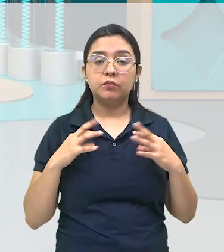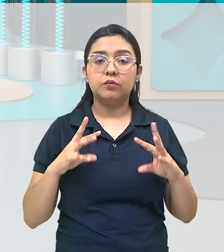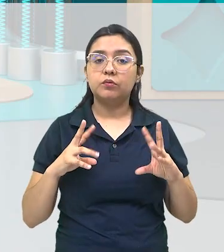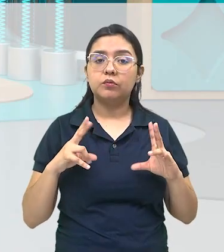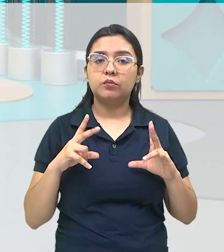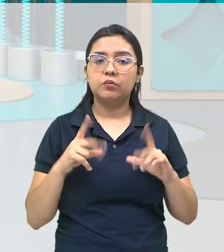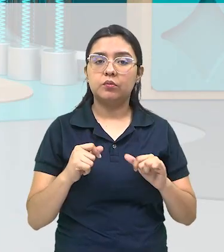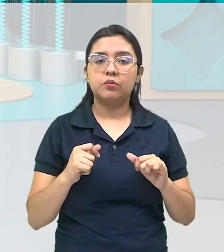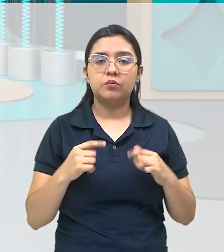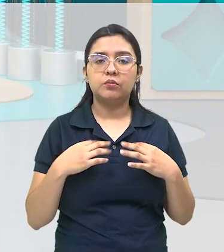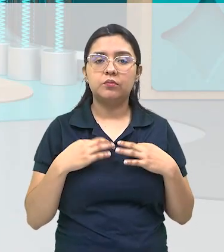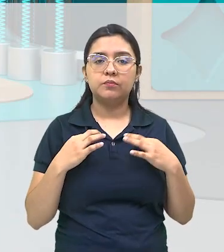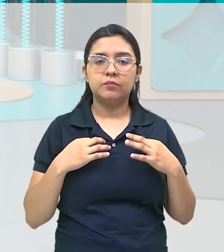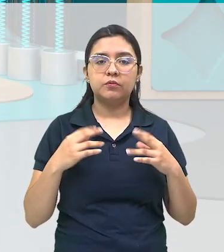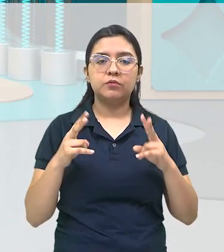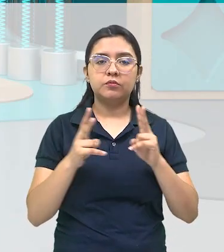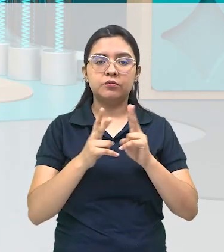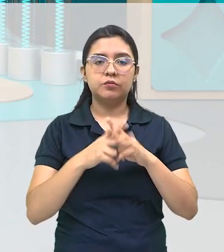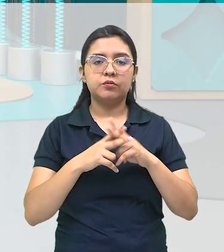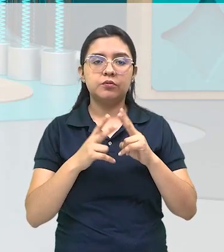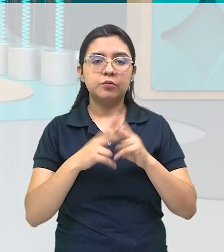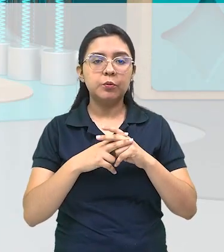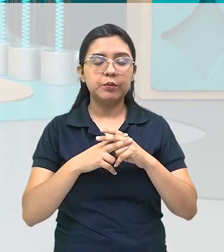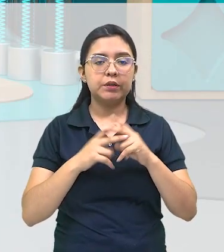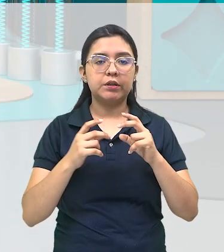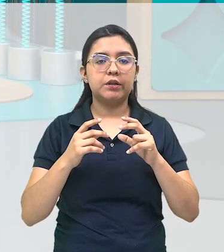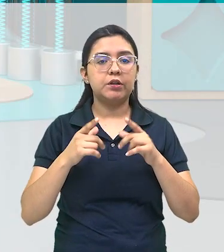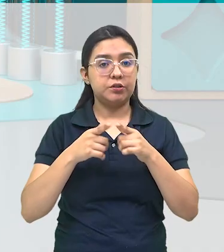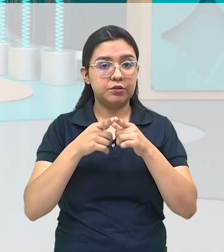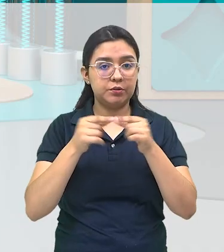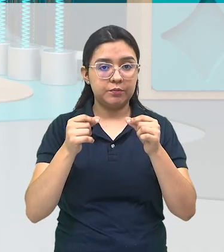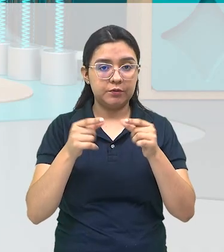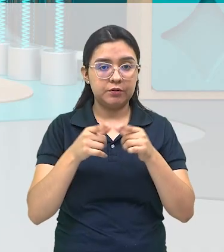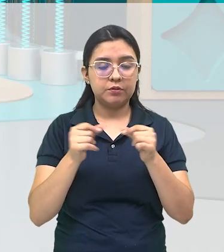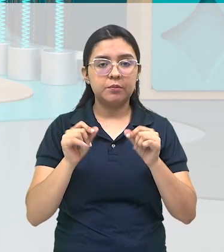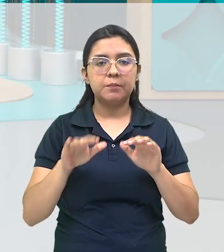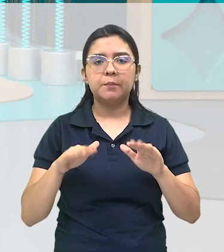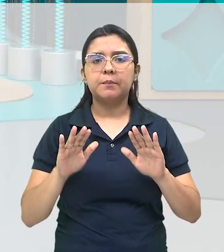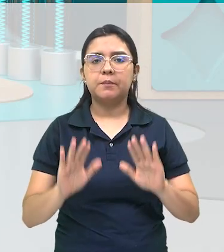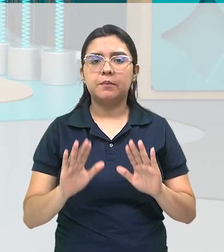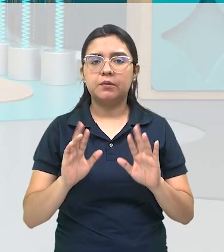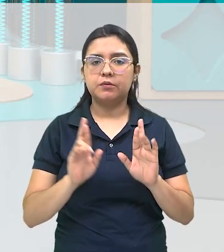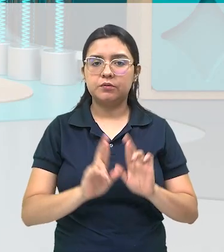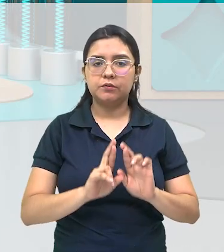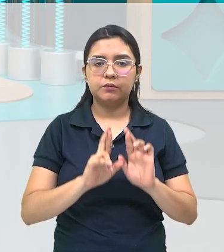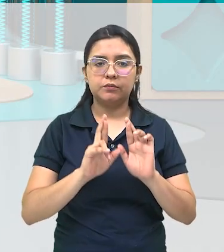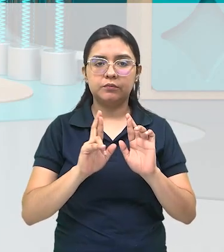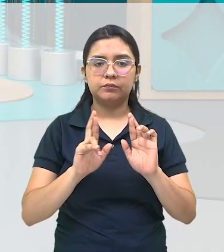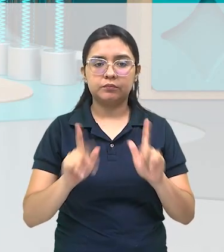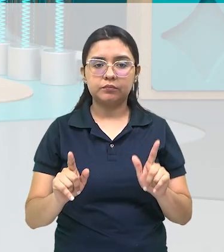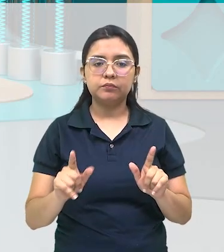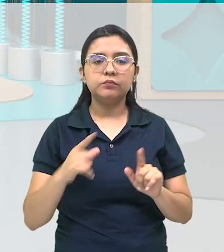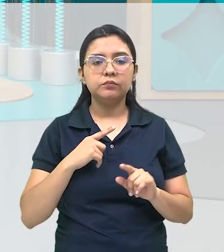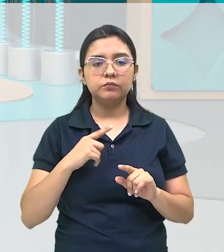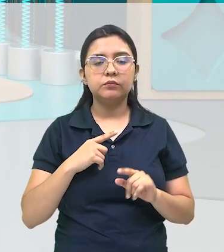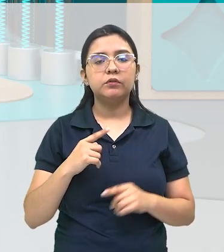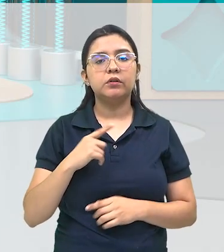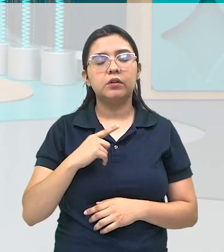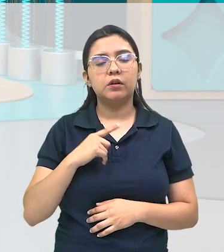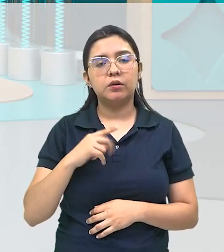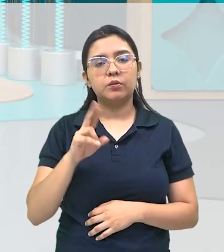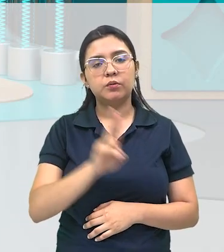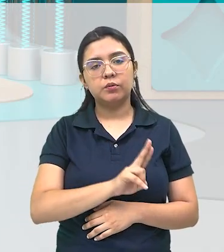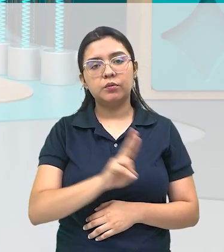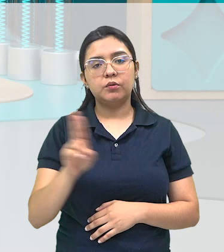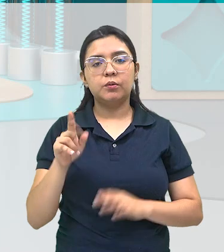as vestimentas de lutas japonesas. O que vai diferenciar é que coloca o nome da arte marcial antes.